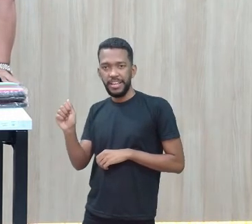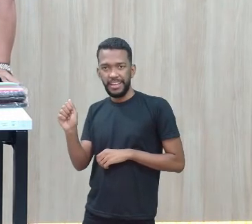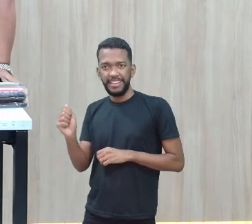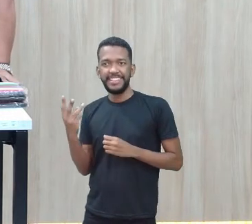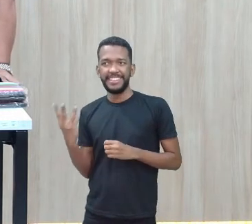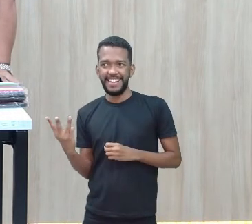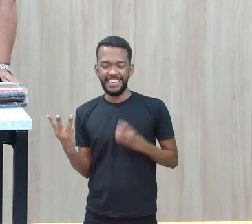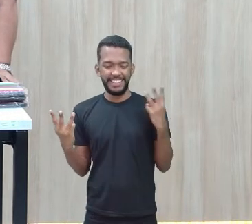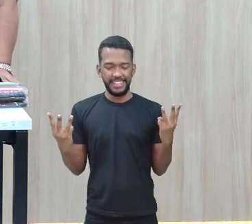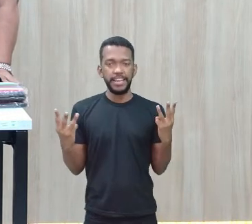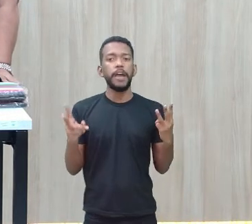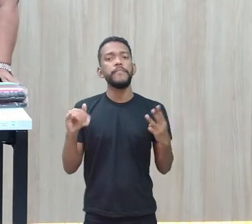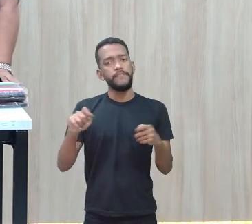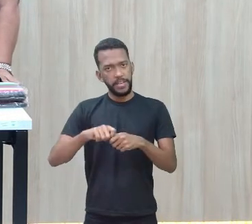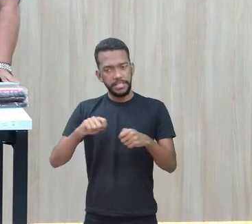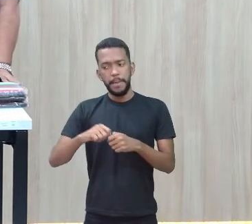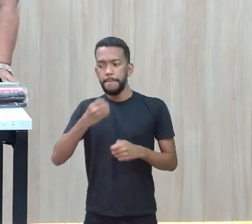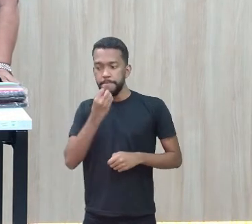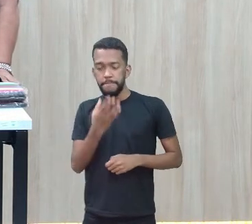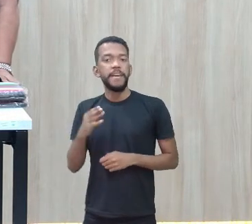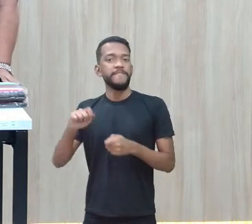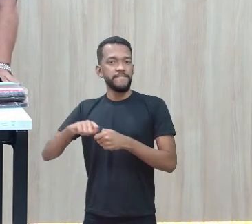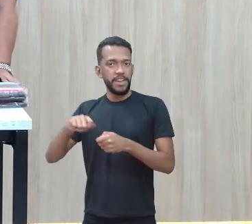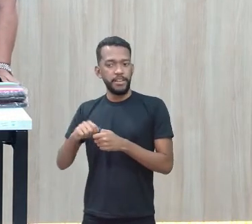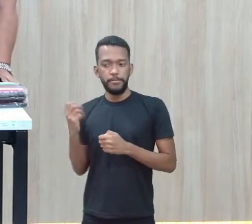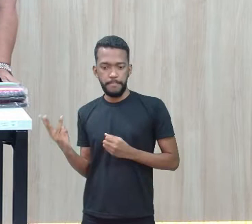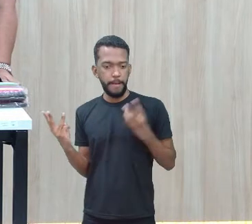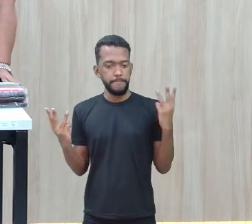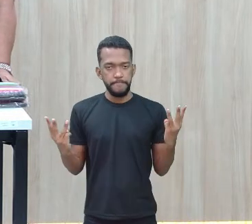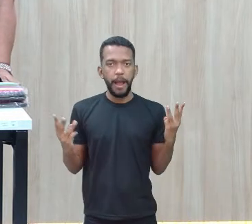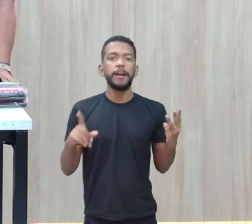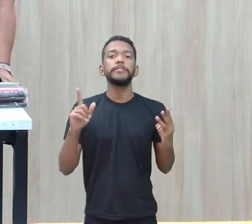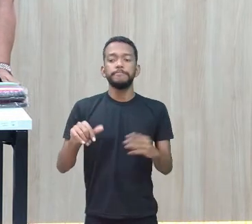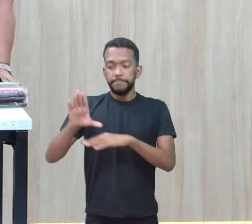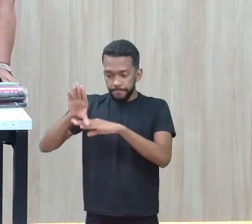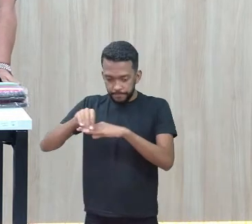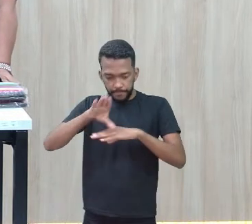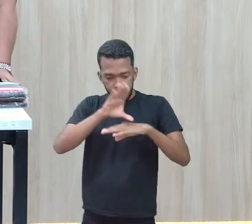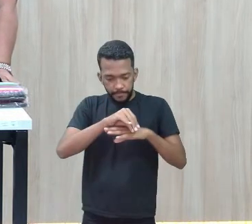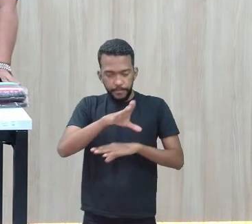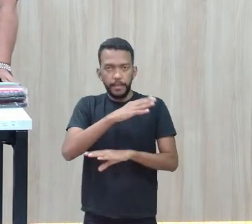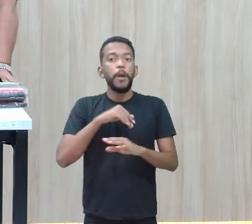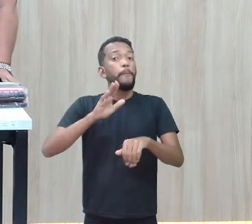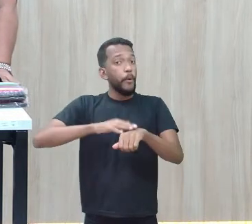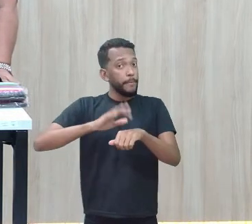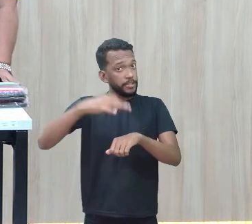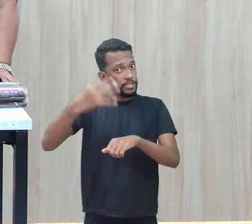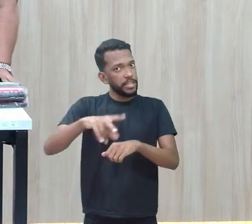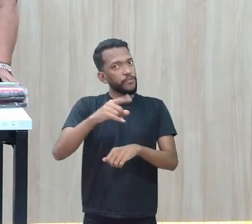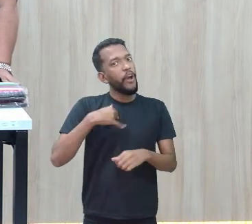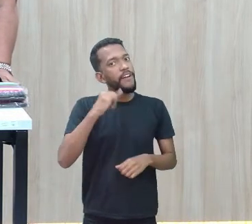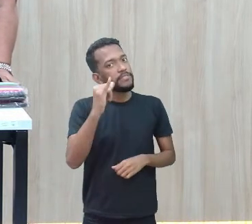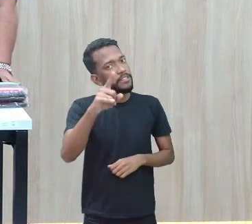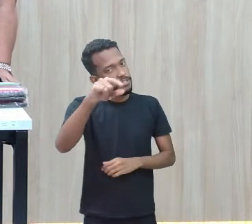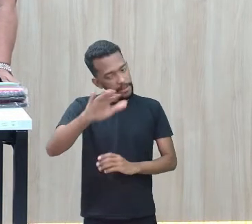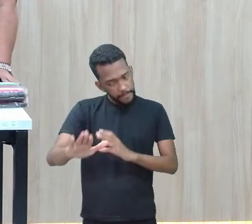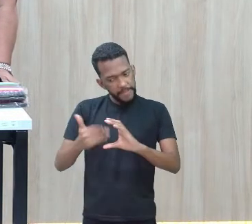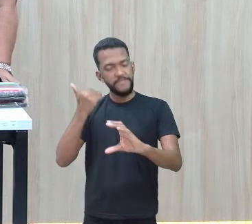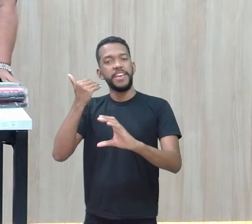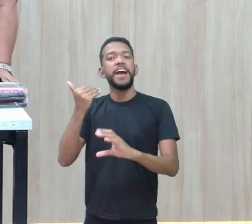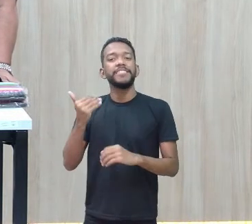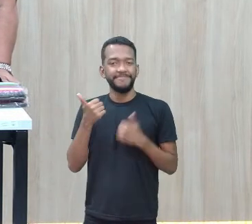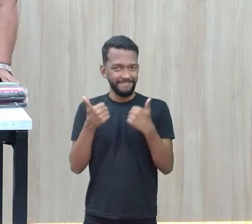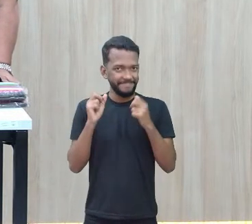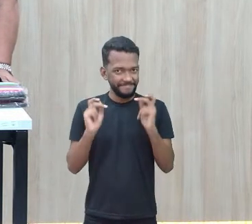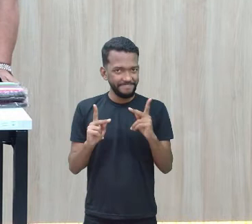fazer isso bem feito, bem caprichado. Tira a foto e deixa armazenada. No momento certo, eu vou dizer para onde vocês vão